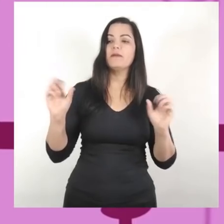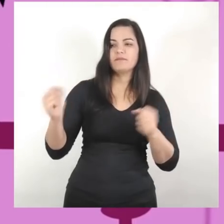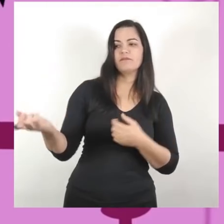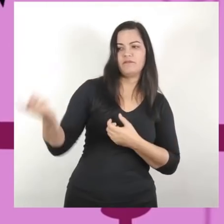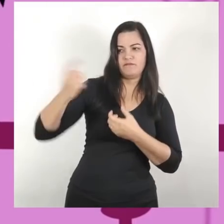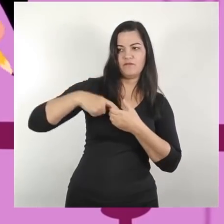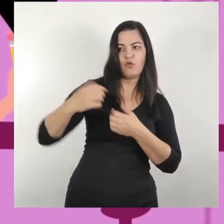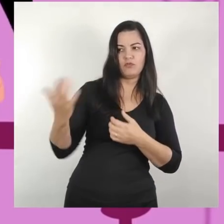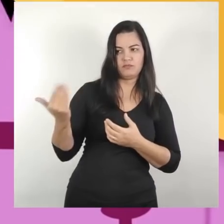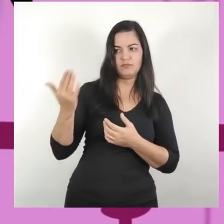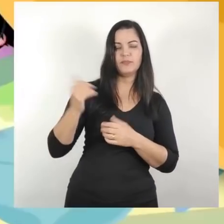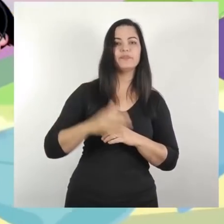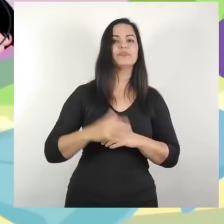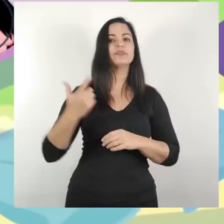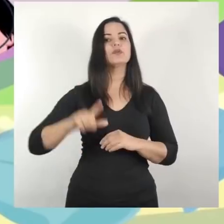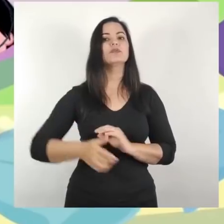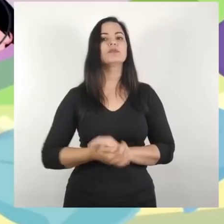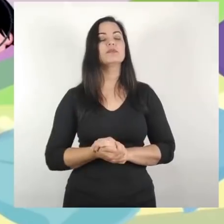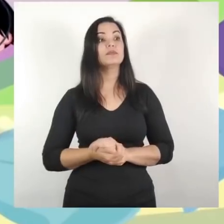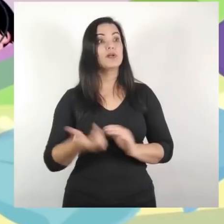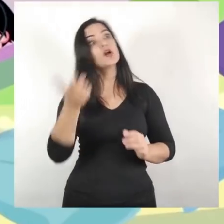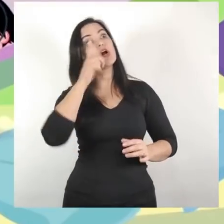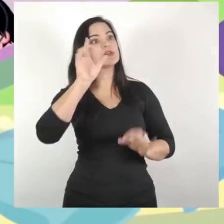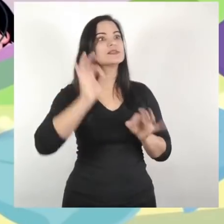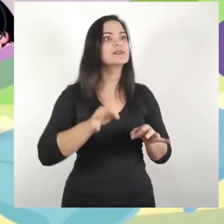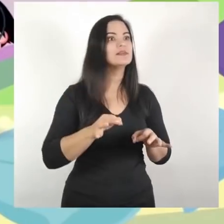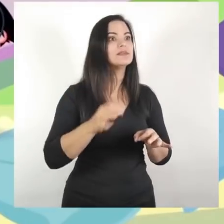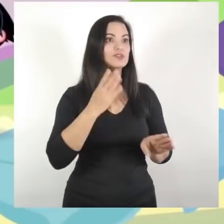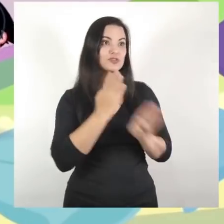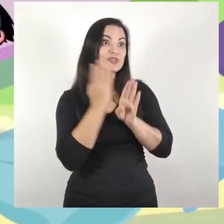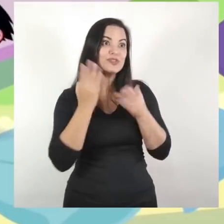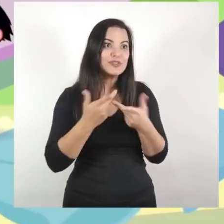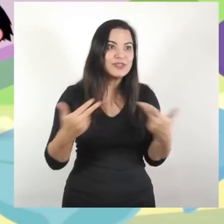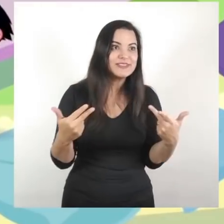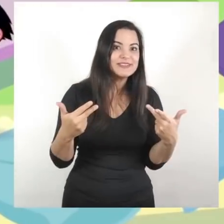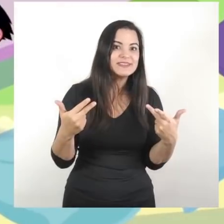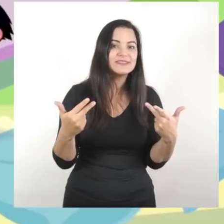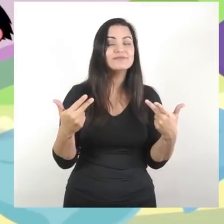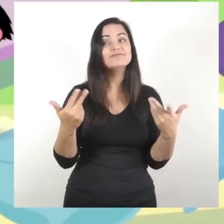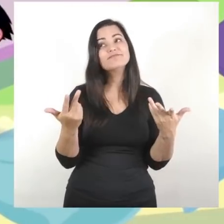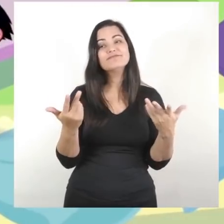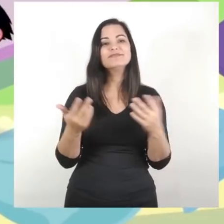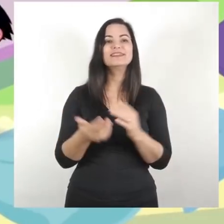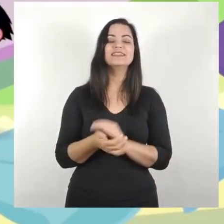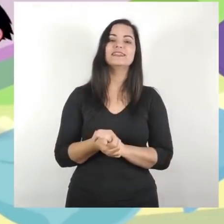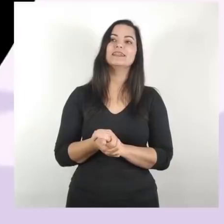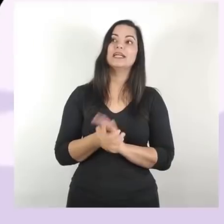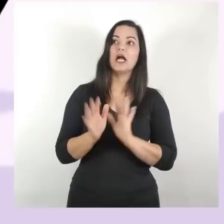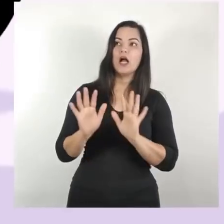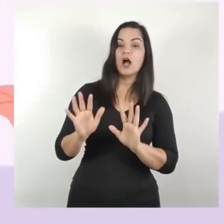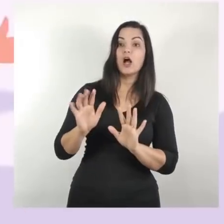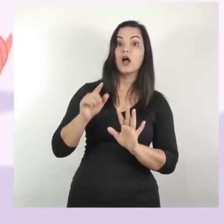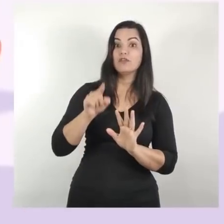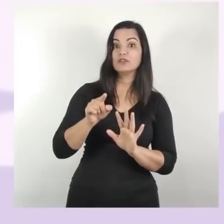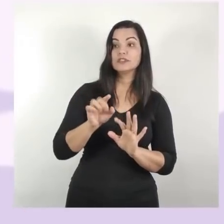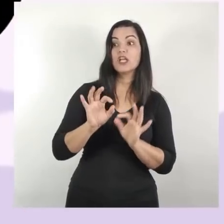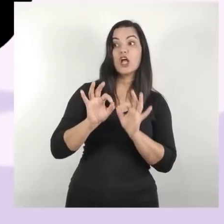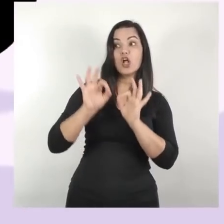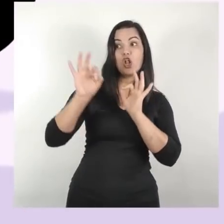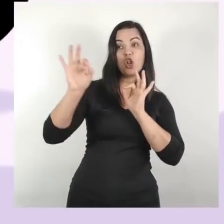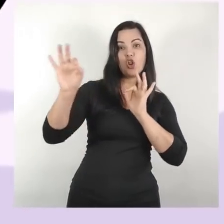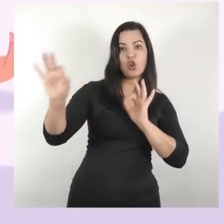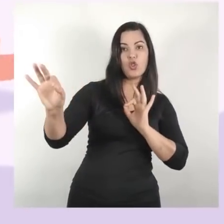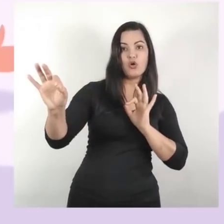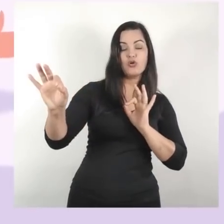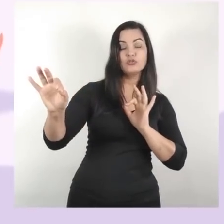podem subir. Deu certo? Você descobriu? É! Quando você foi pra